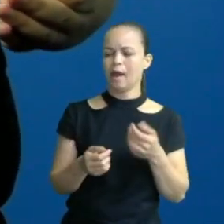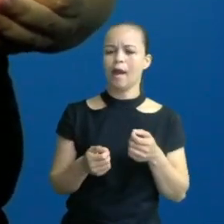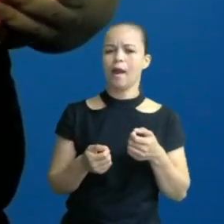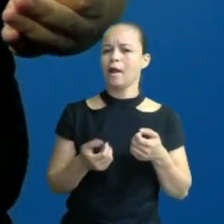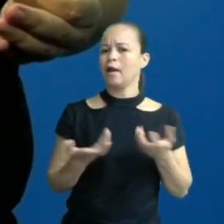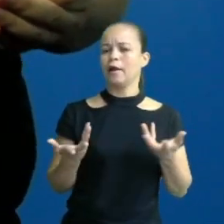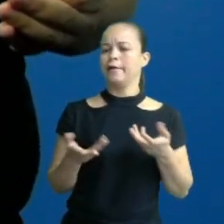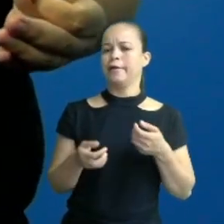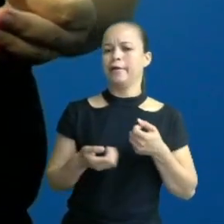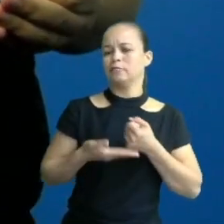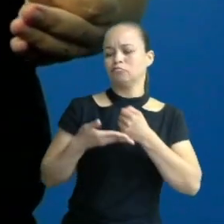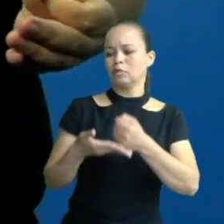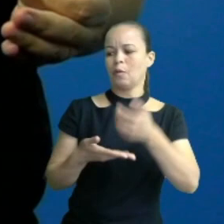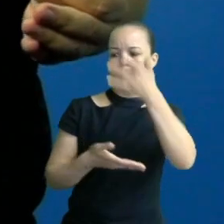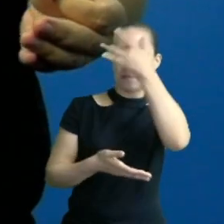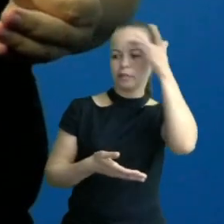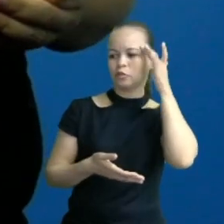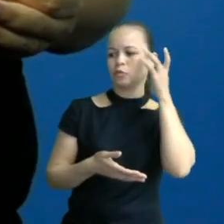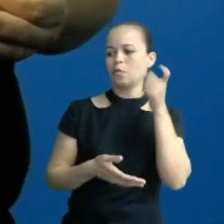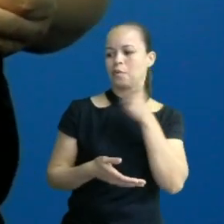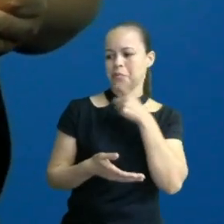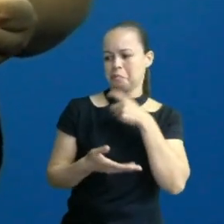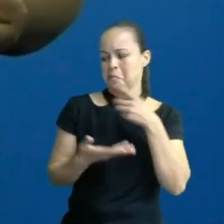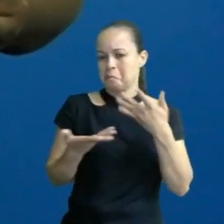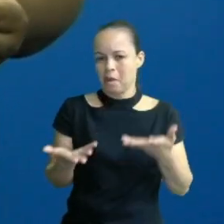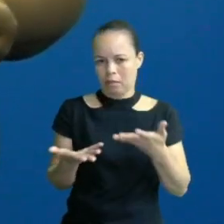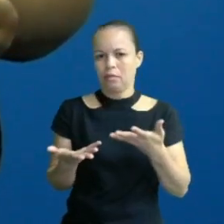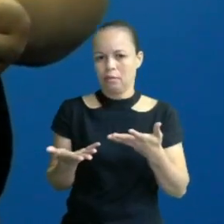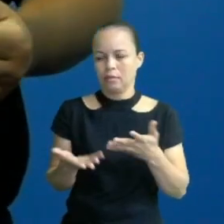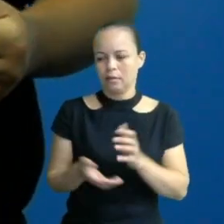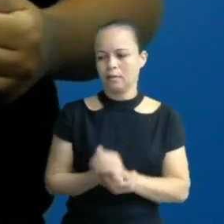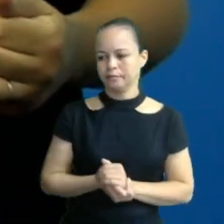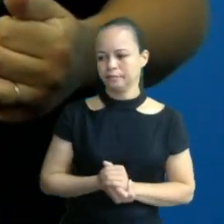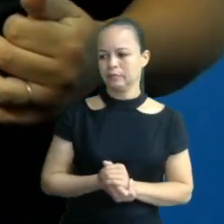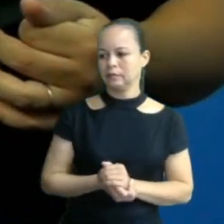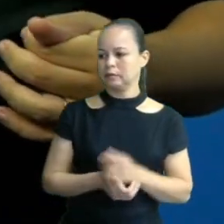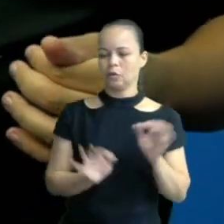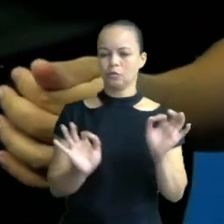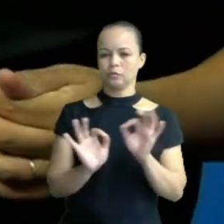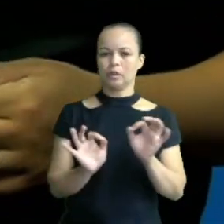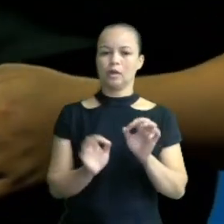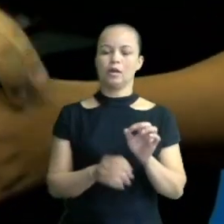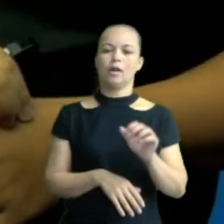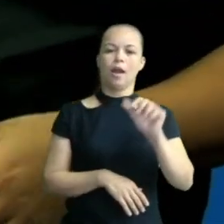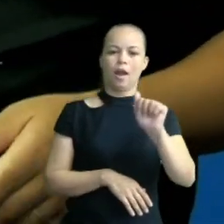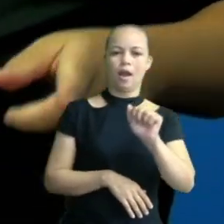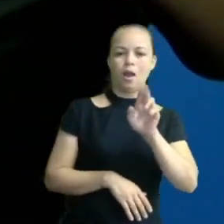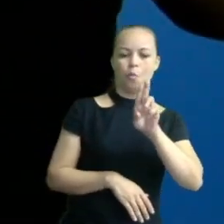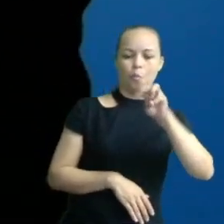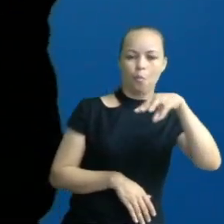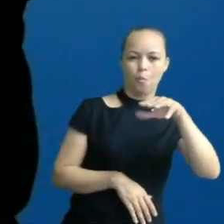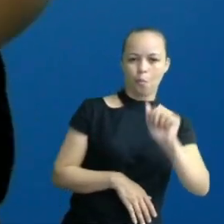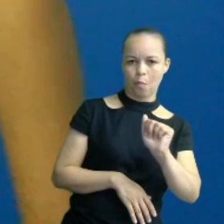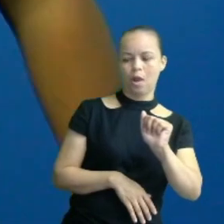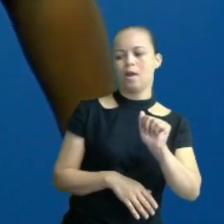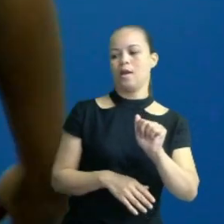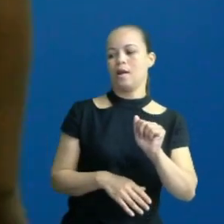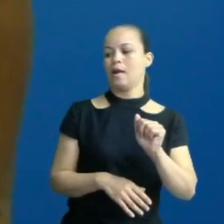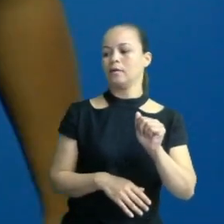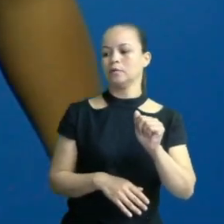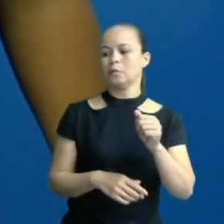Não vamos utilizar crase, tá bom? Antes de uma não se utiliza crase. Antes